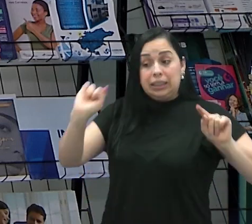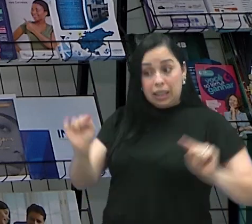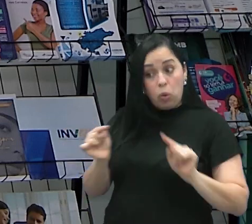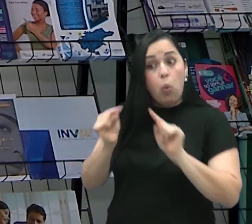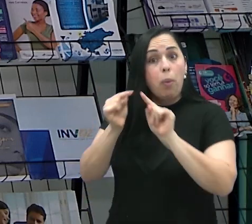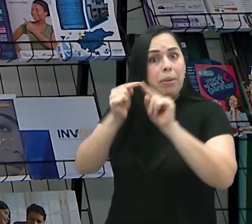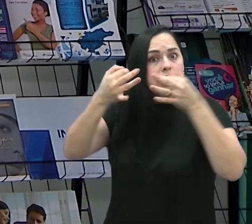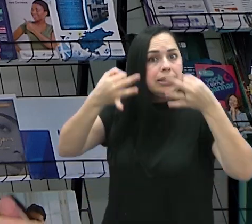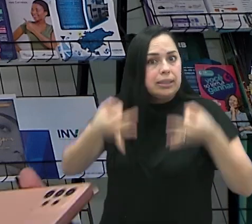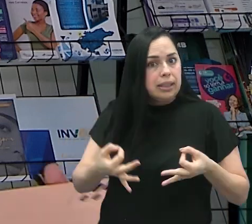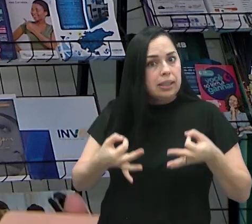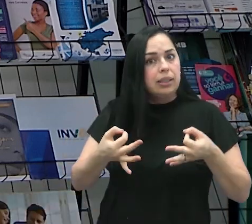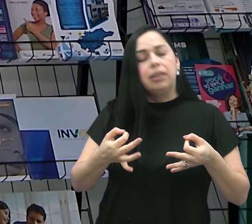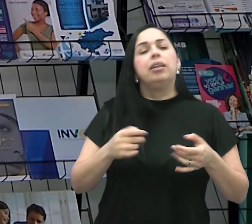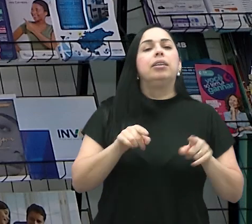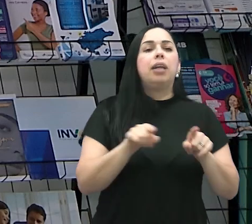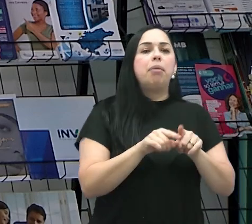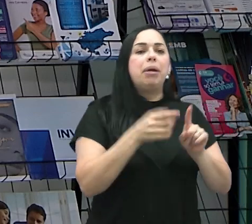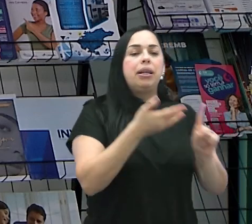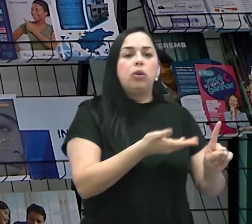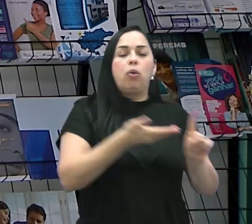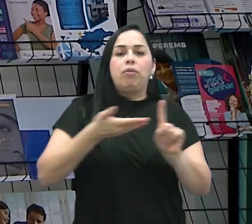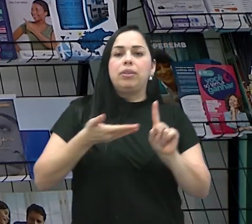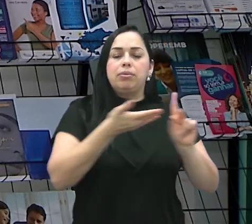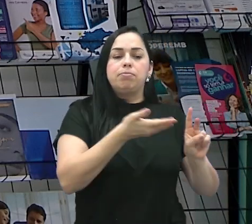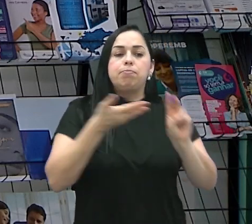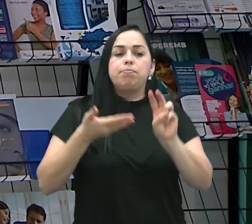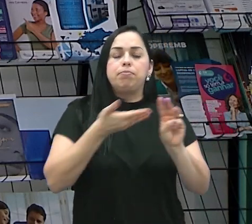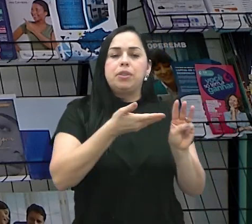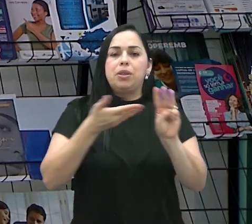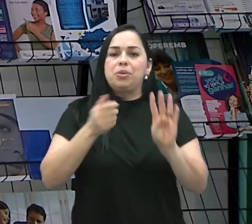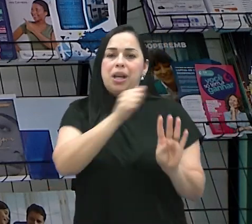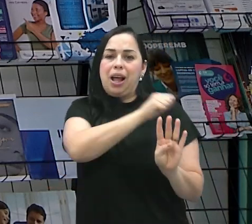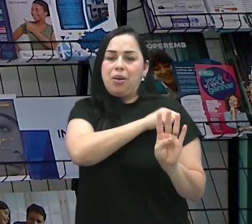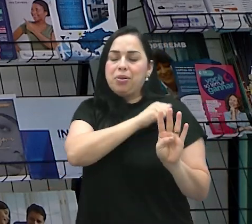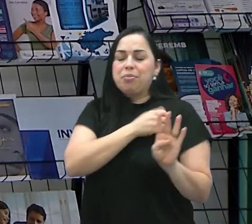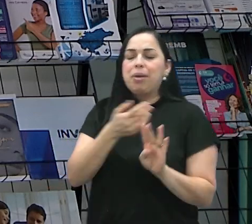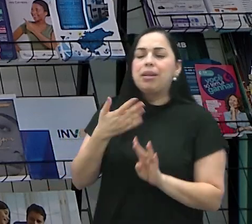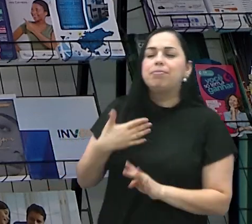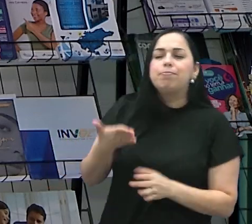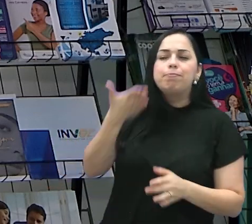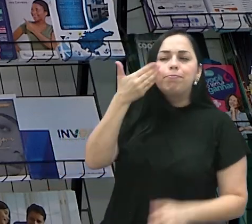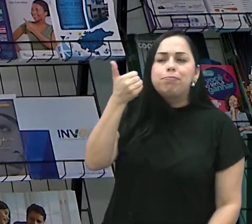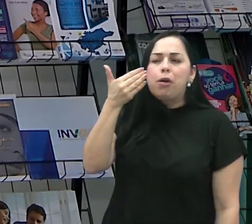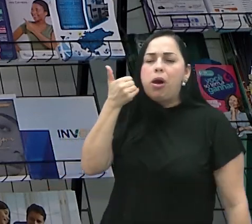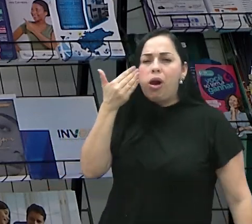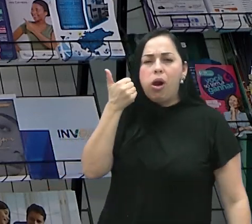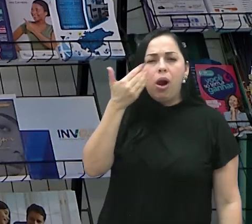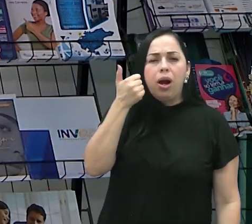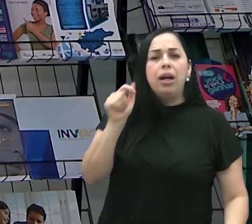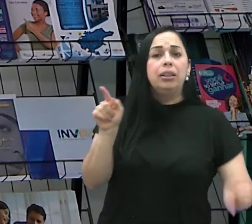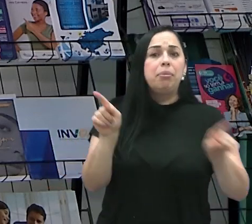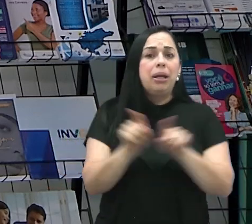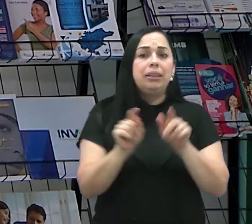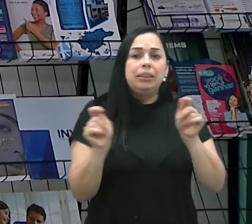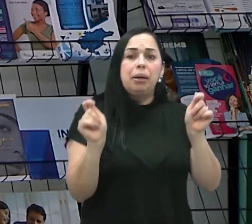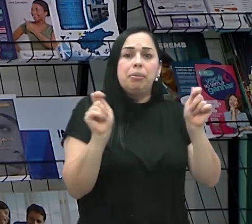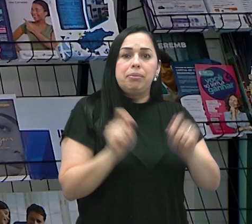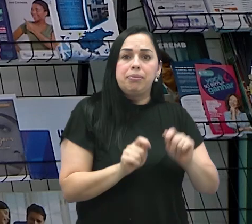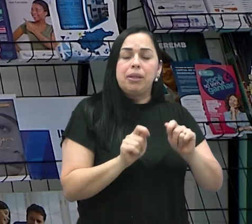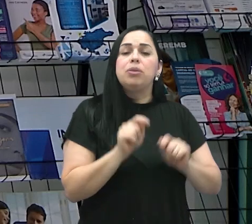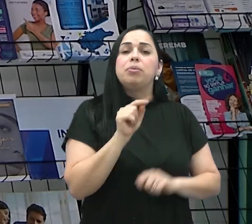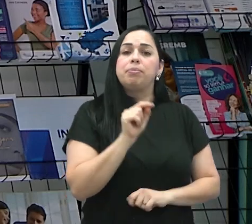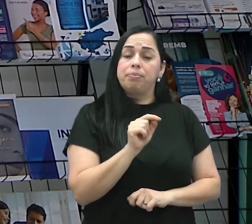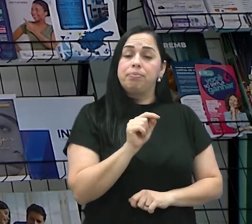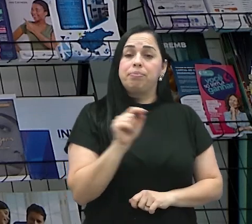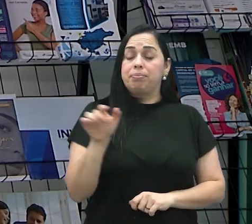realmente está atendendo, trazer os alunos para visitar essas empresas, vivenciar dia a dia dessa empresa, e